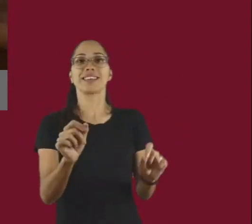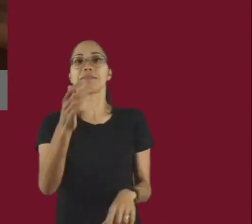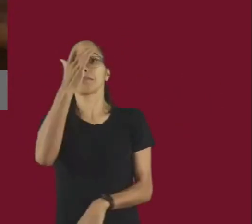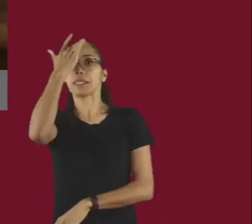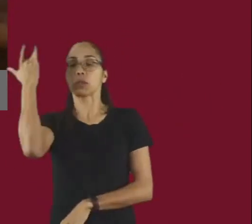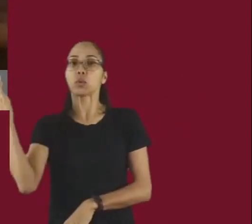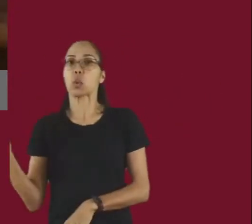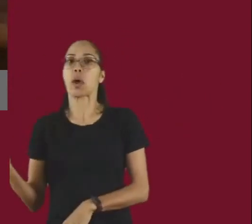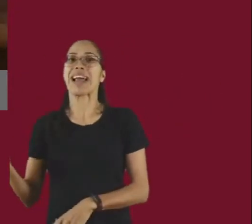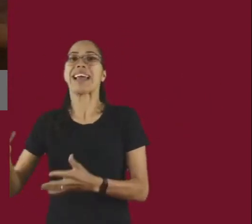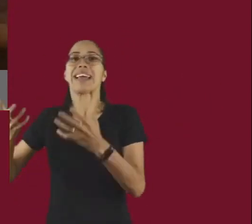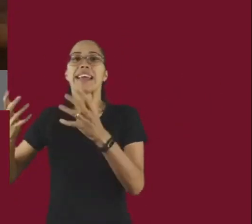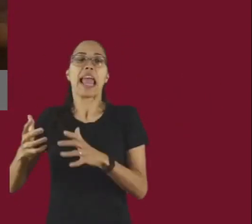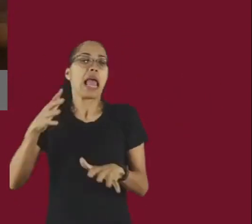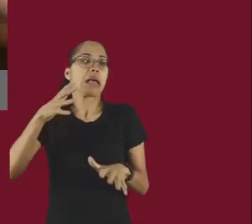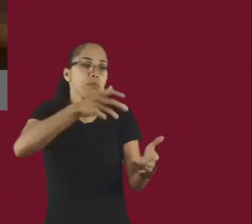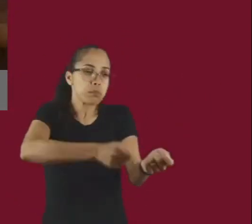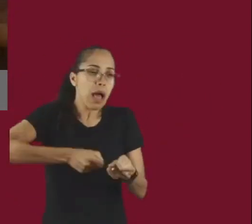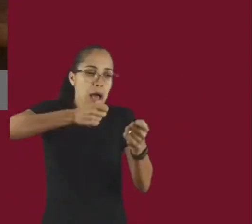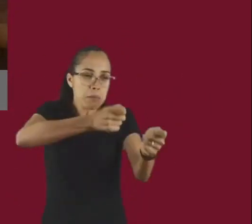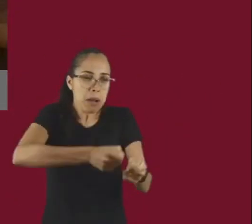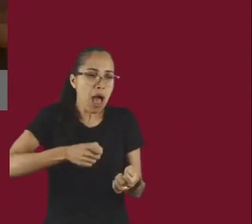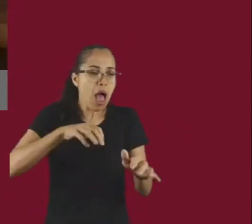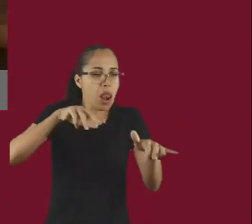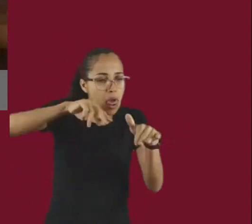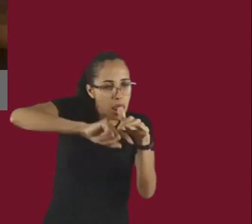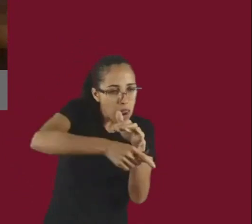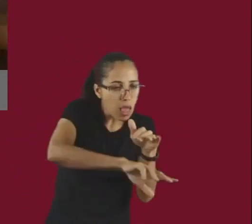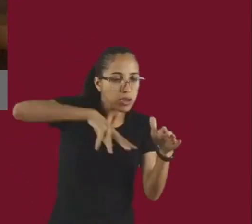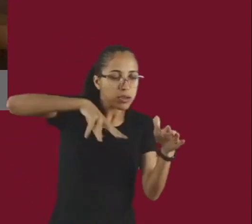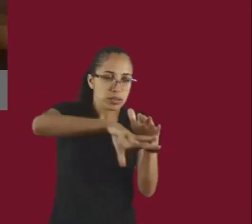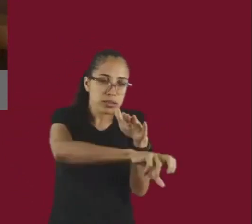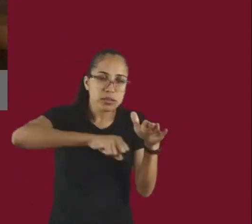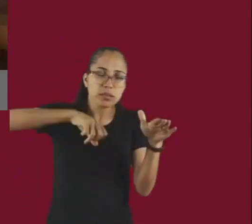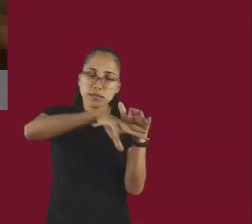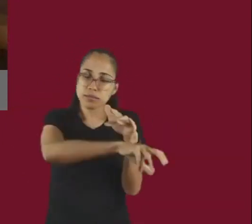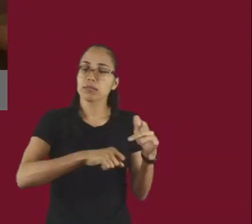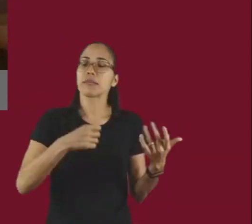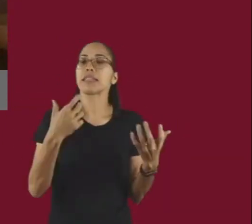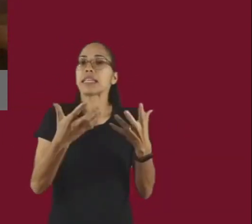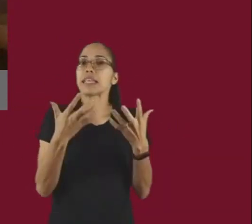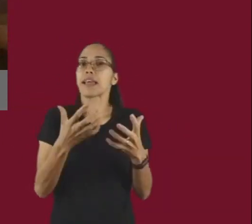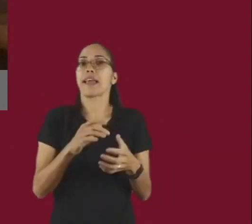de grandes mineradoras, né, de grilagem.